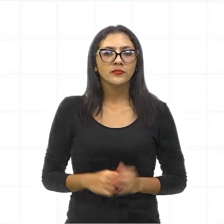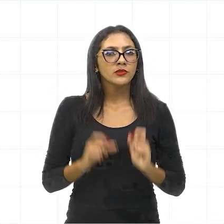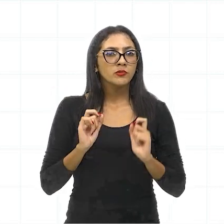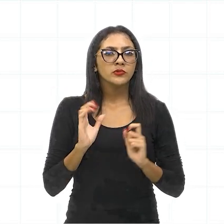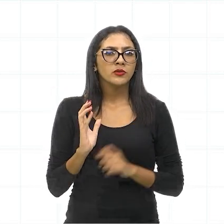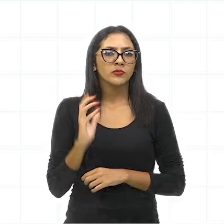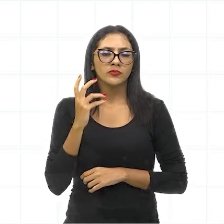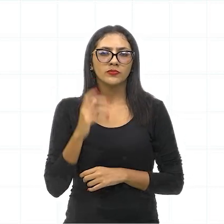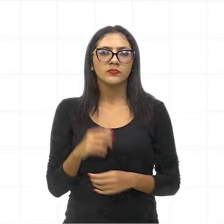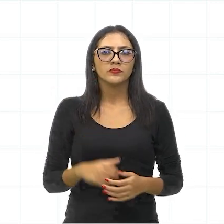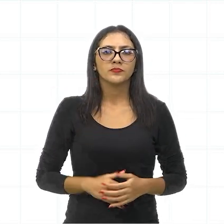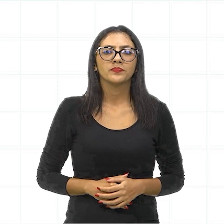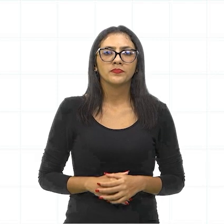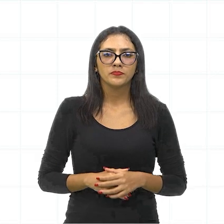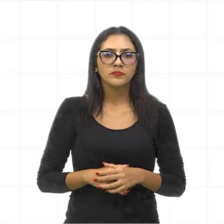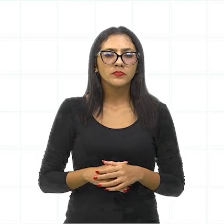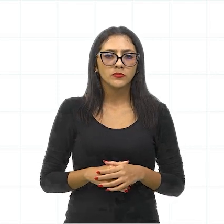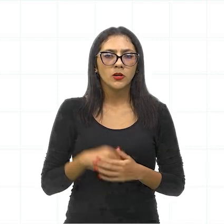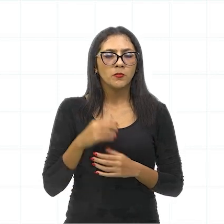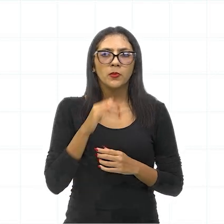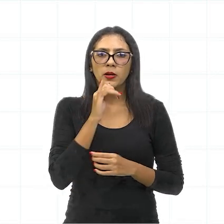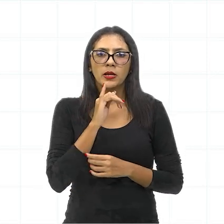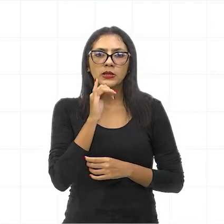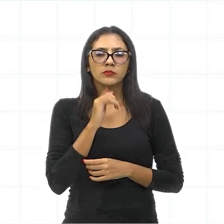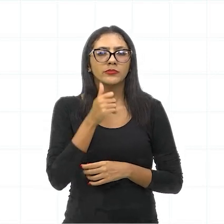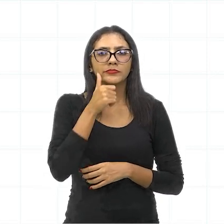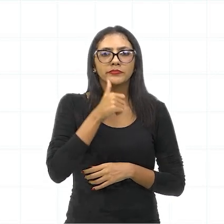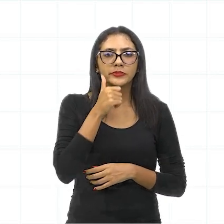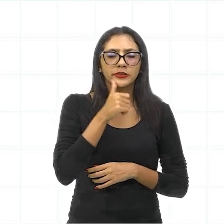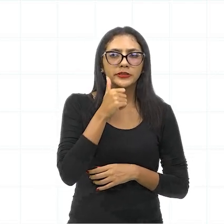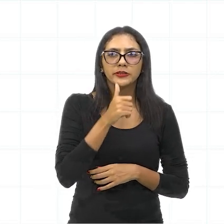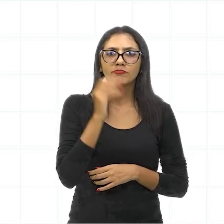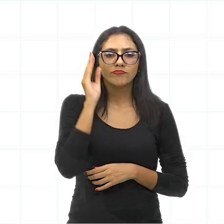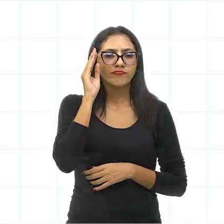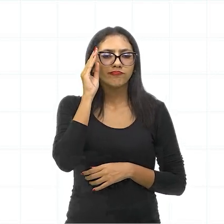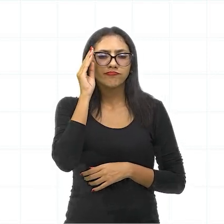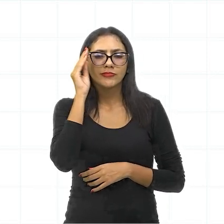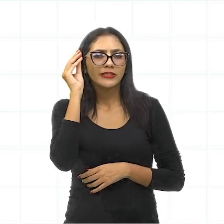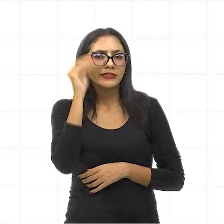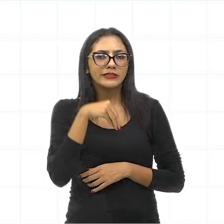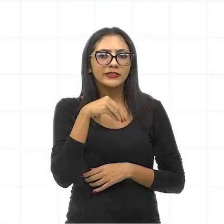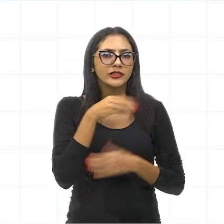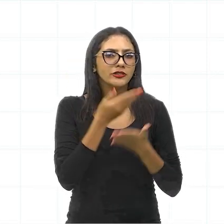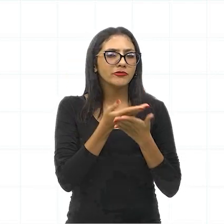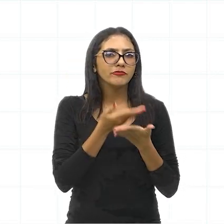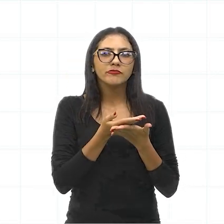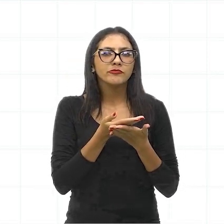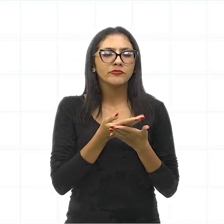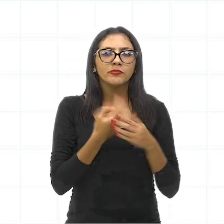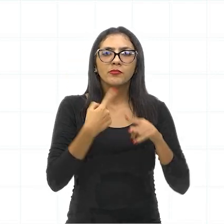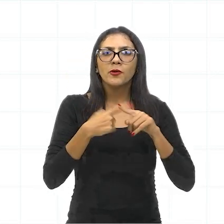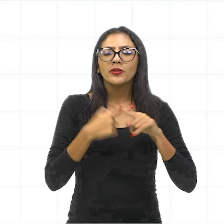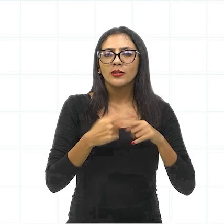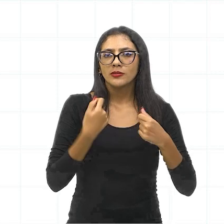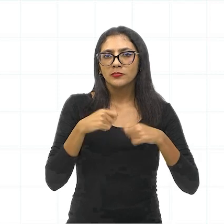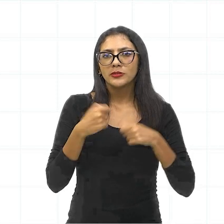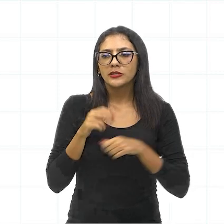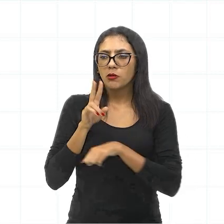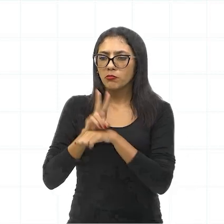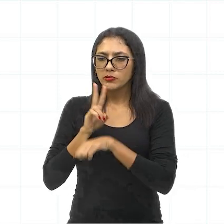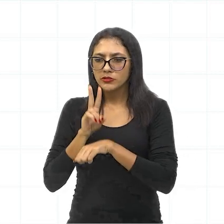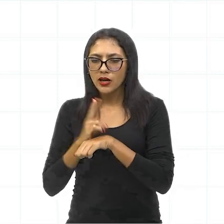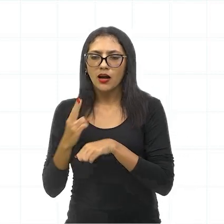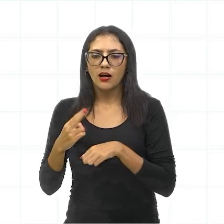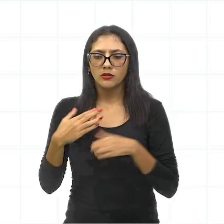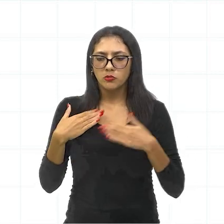Quais são as consequências? Evasão escolar. A menina precisa sair da escola, precisa parar de estudar porque tem que cuidar da sua gestação